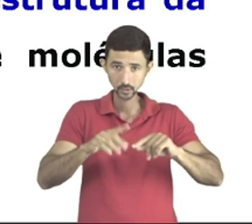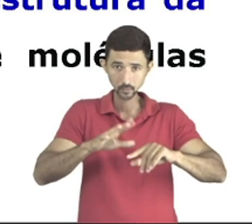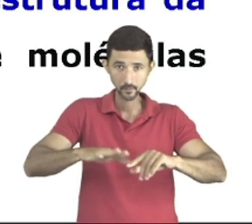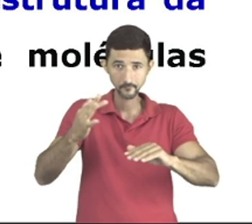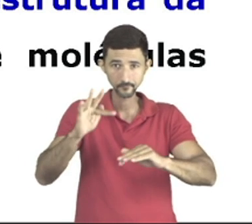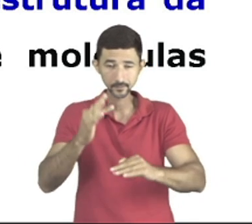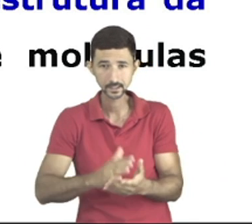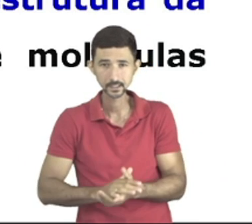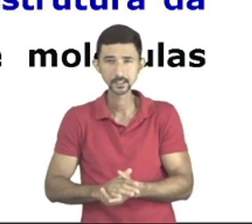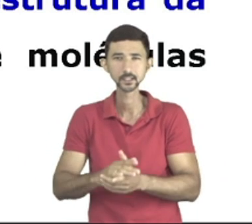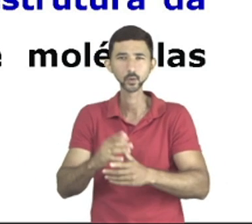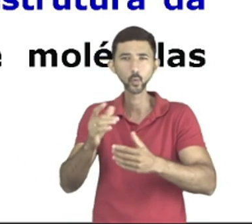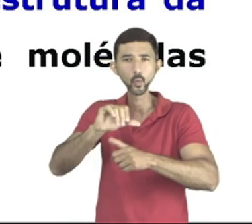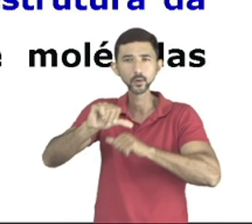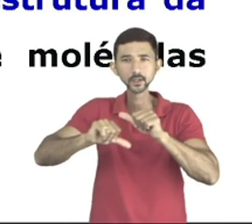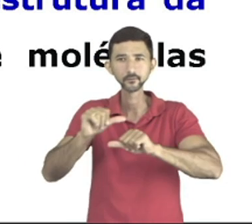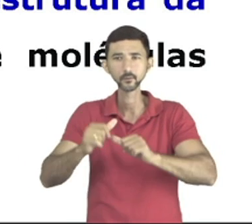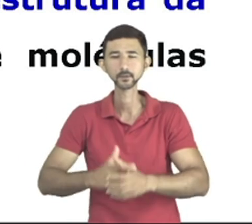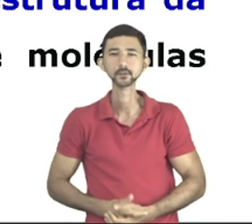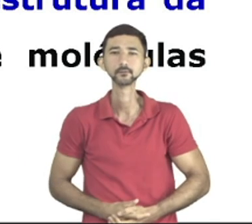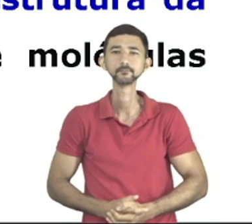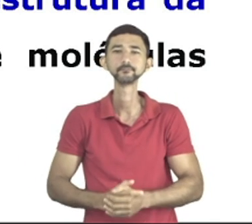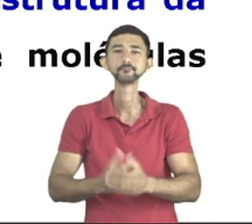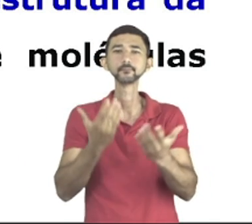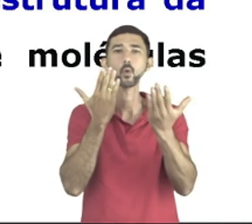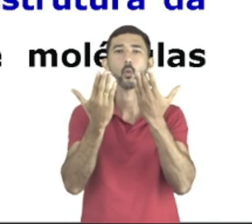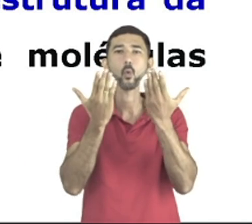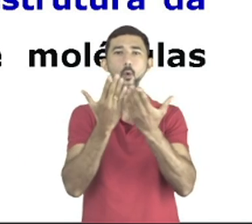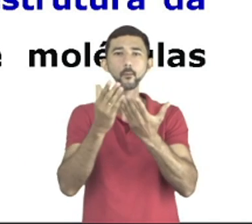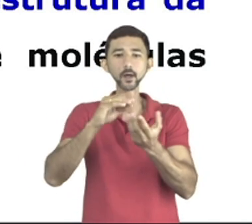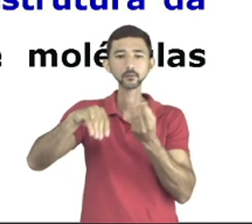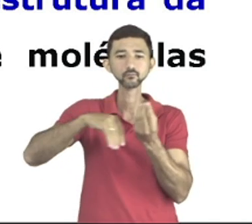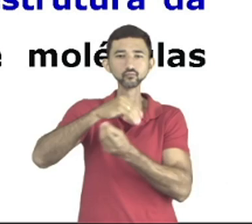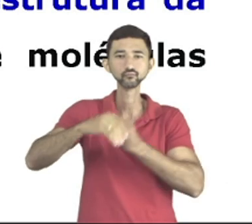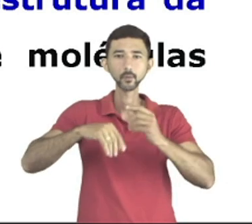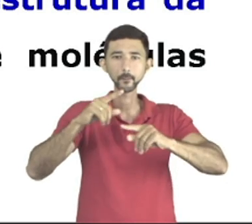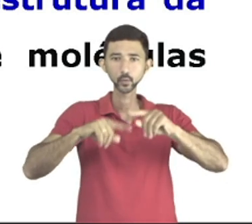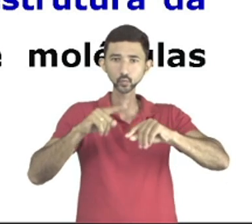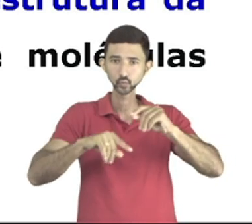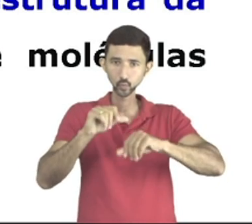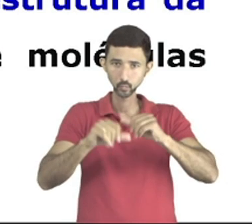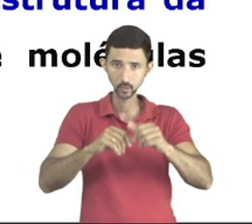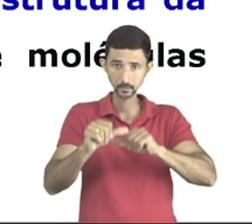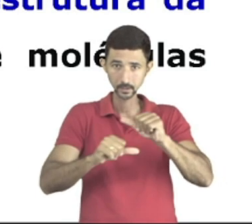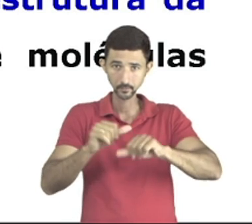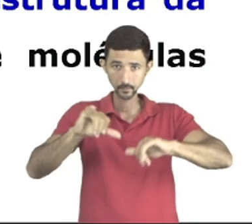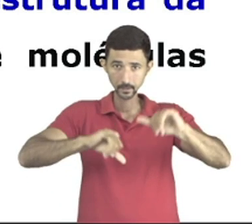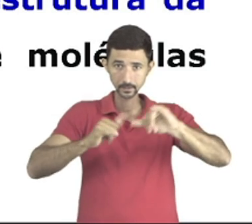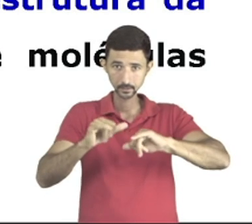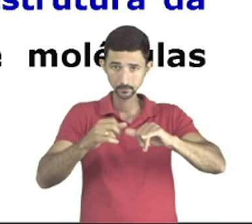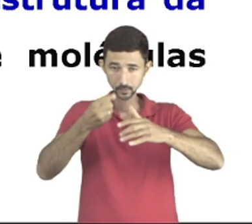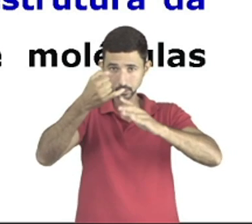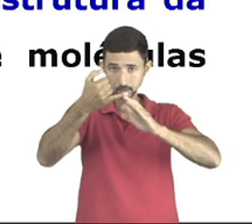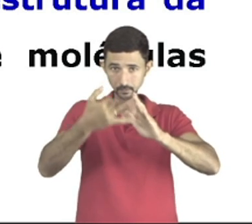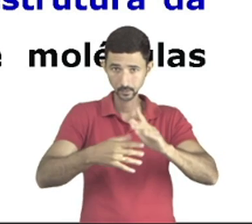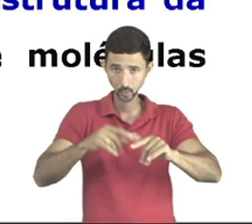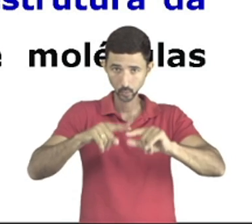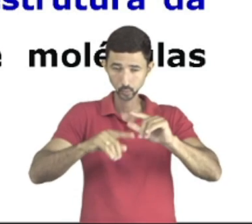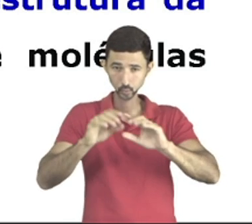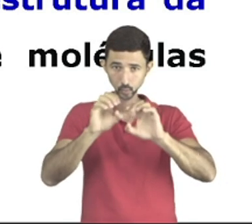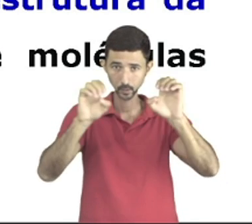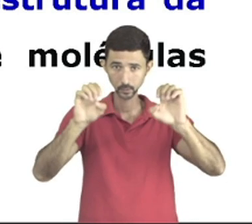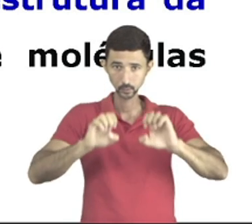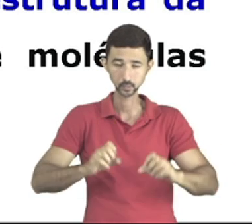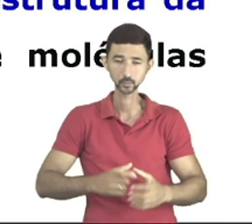suas transformações, comparar reagentes e produtos nas transformações químicas e descrever a estrutura da matéria, né? A